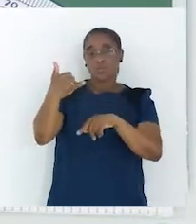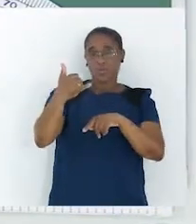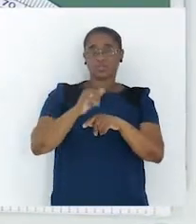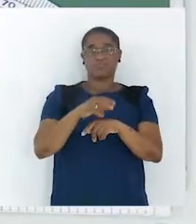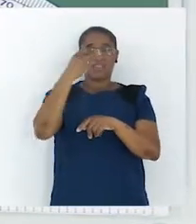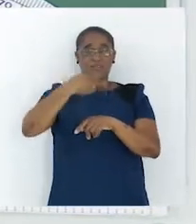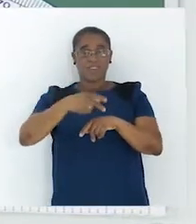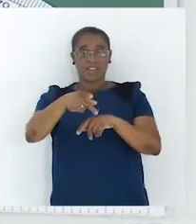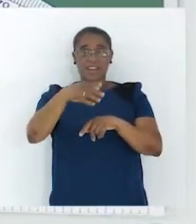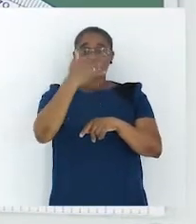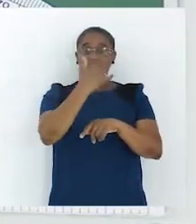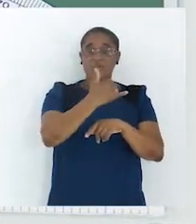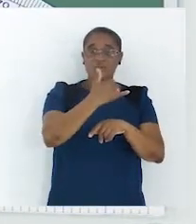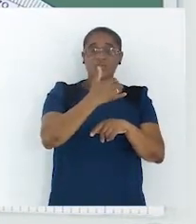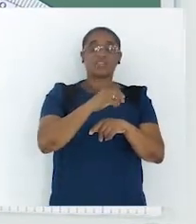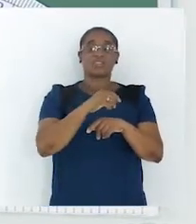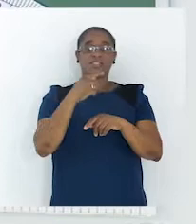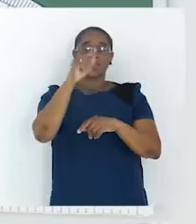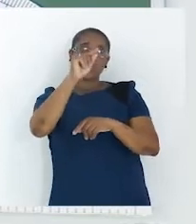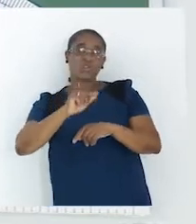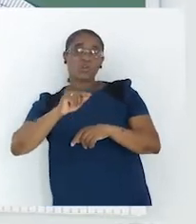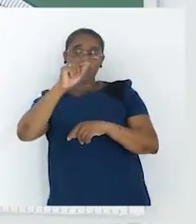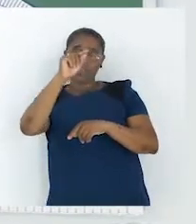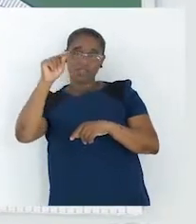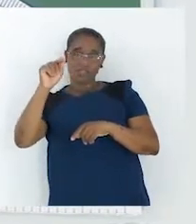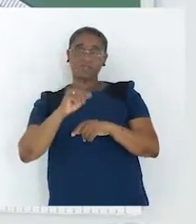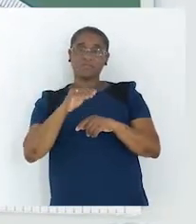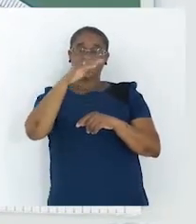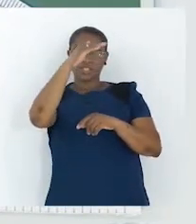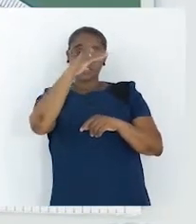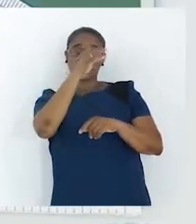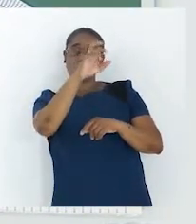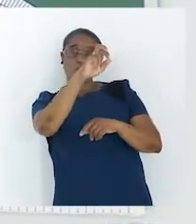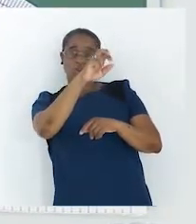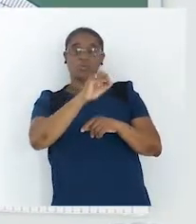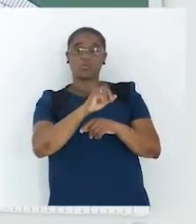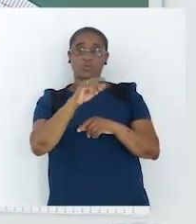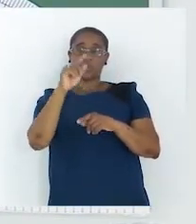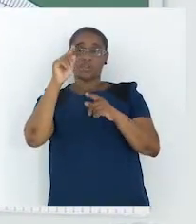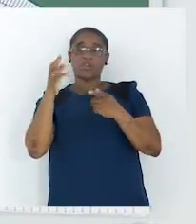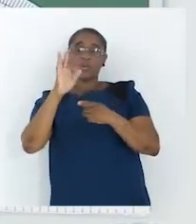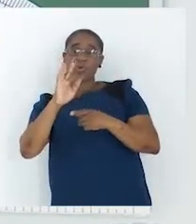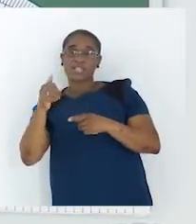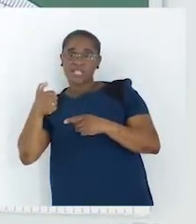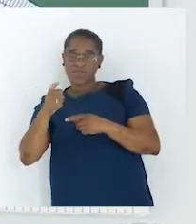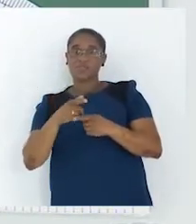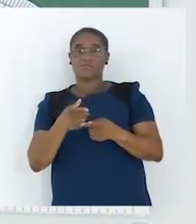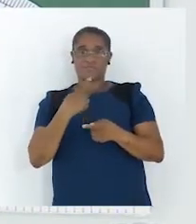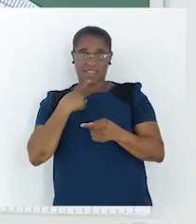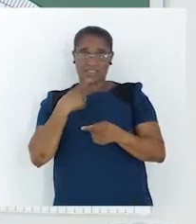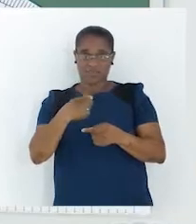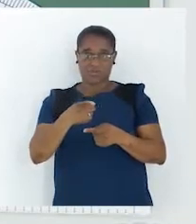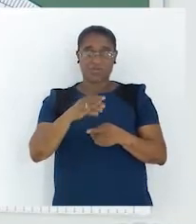então nos com dois velhinhos em si 8:45 certo